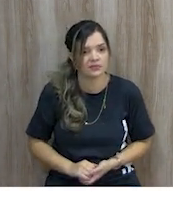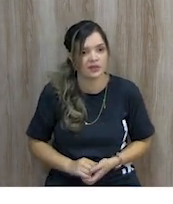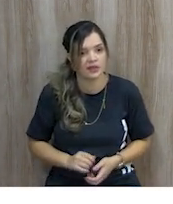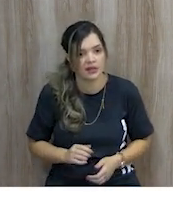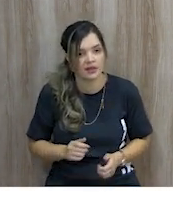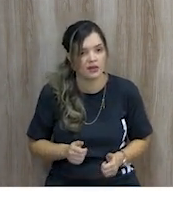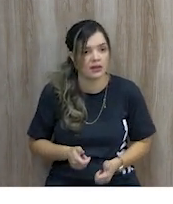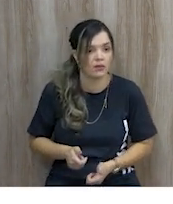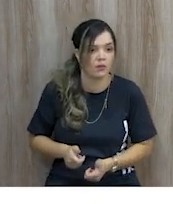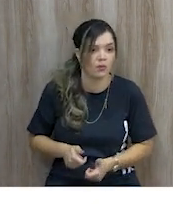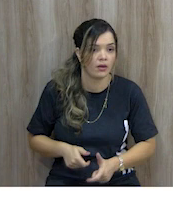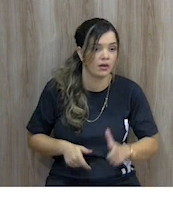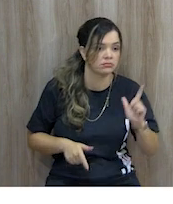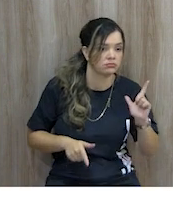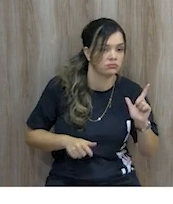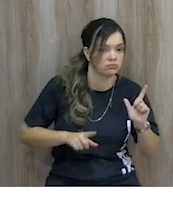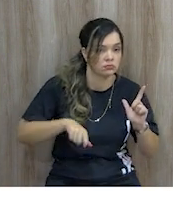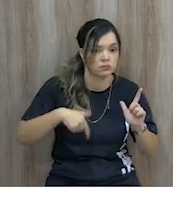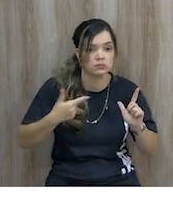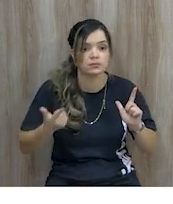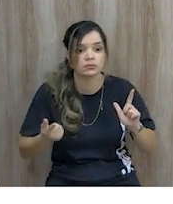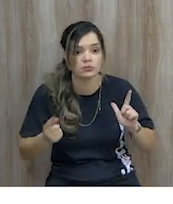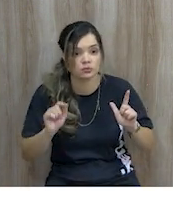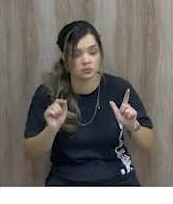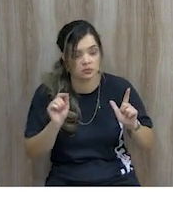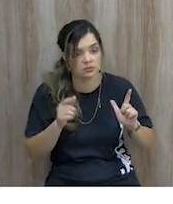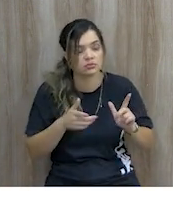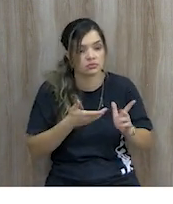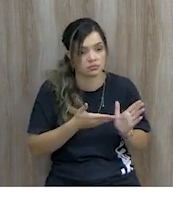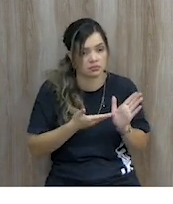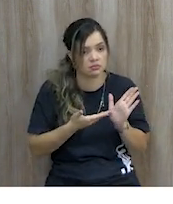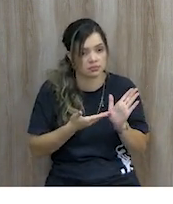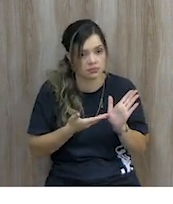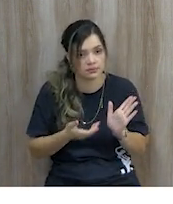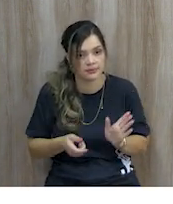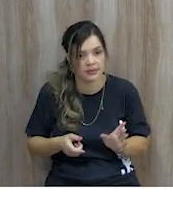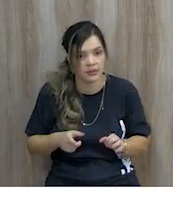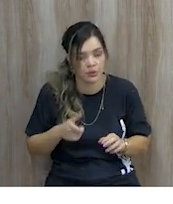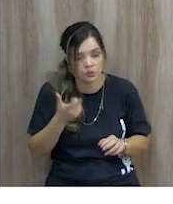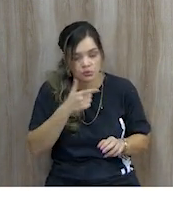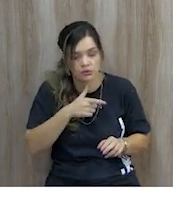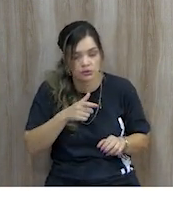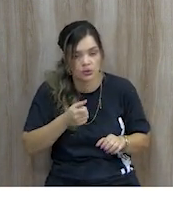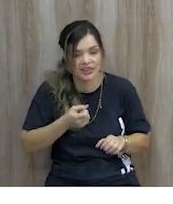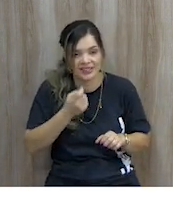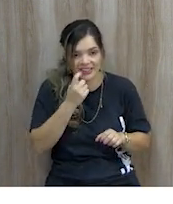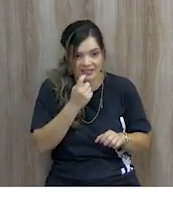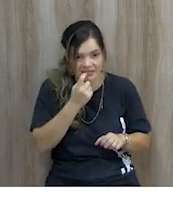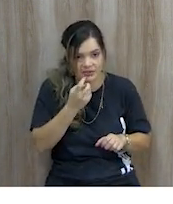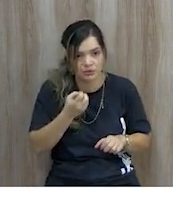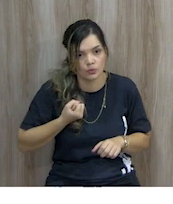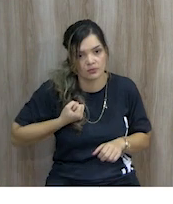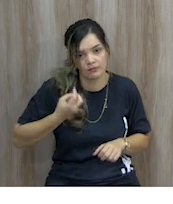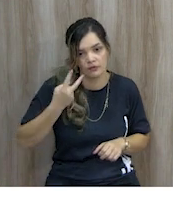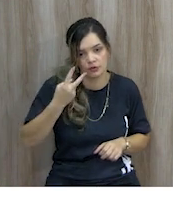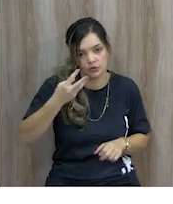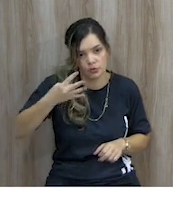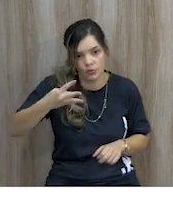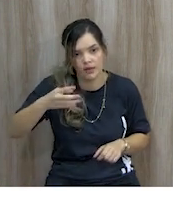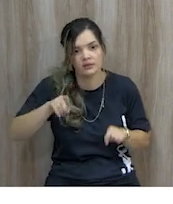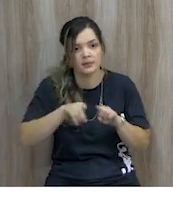o antes do paciente e esse é o depois. Então, a gente conseguiu recobrimento total no 24, um recobrimento parcial aqui